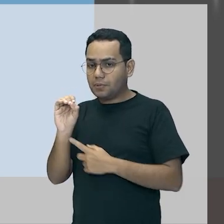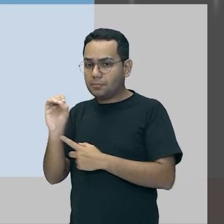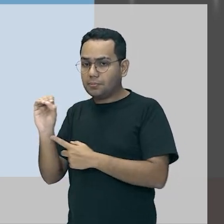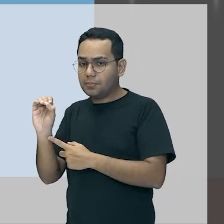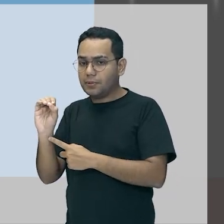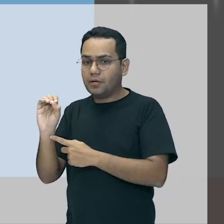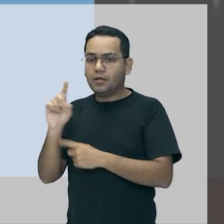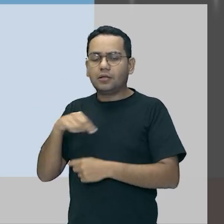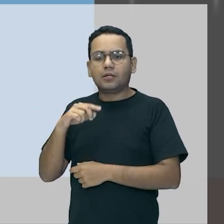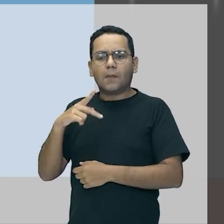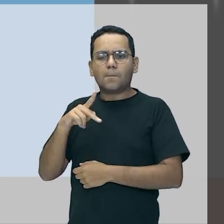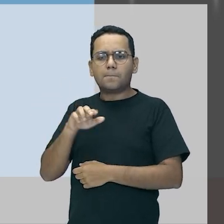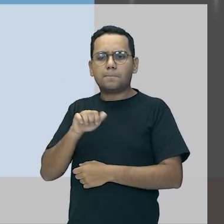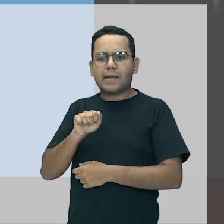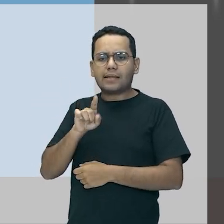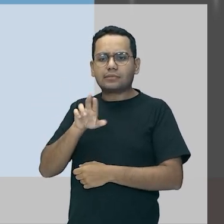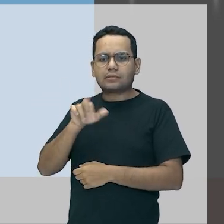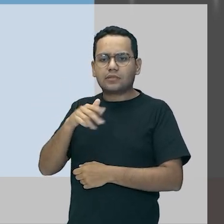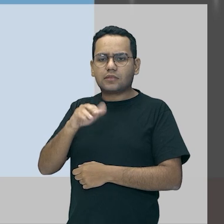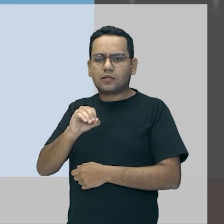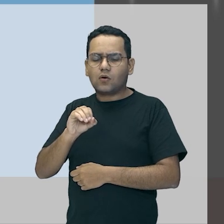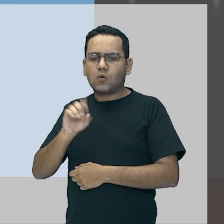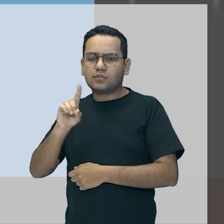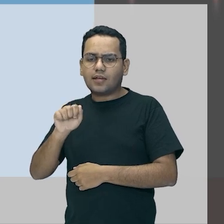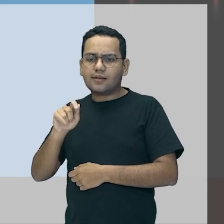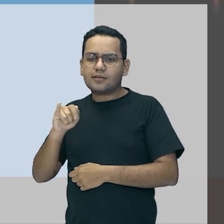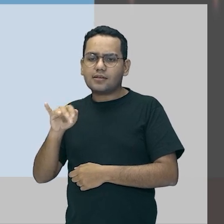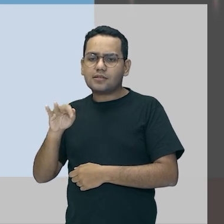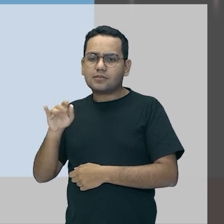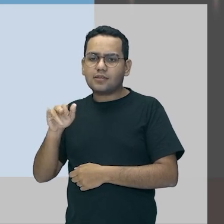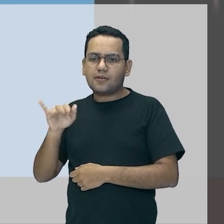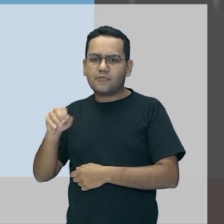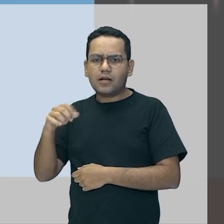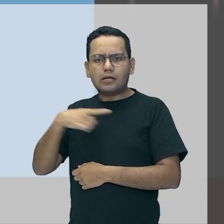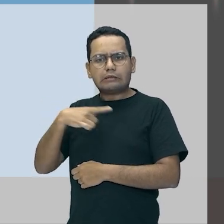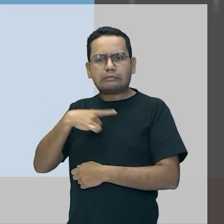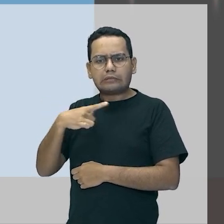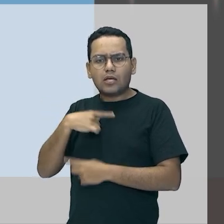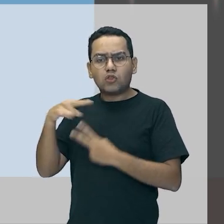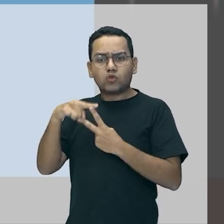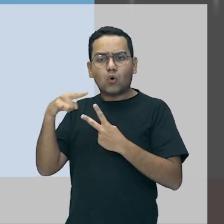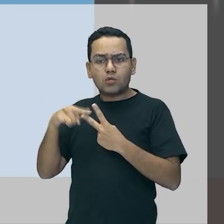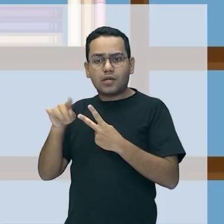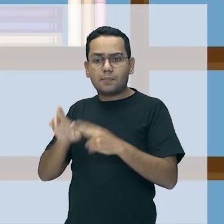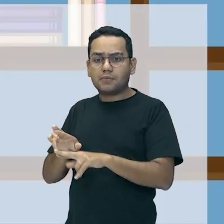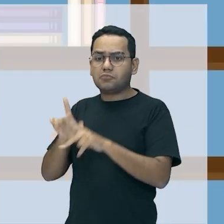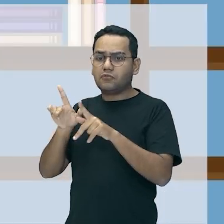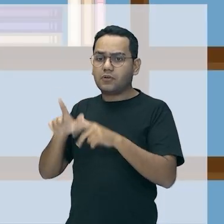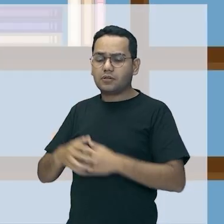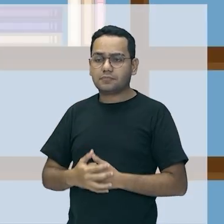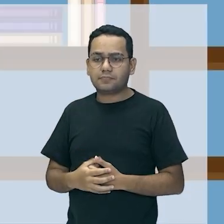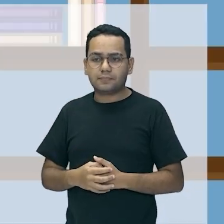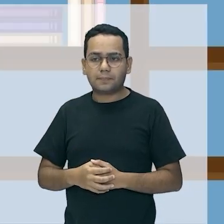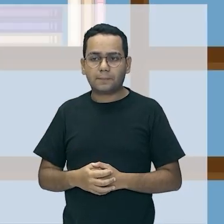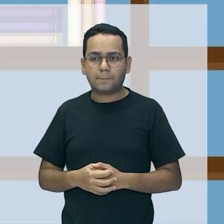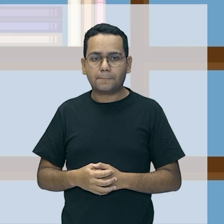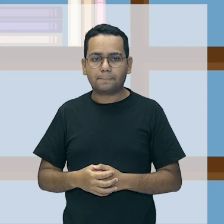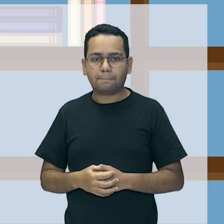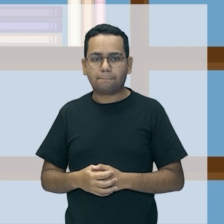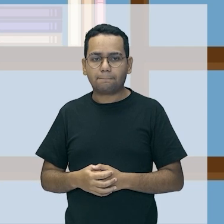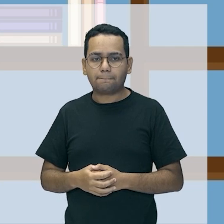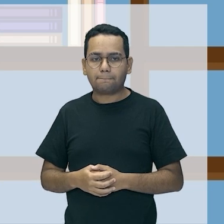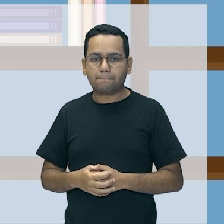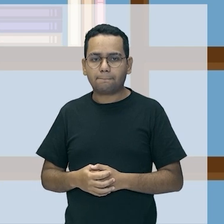interferência esperado, surgiu um padrão de dois caminhos distintos. A simples ação